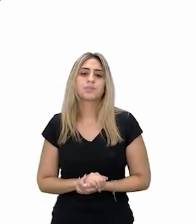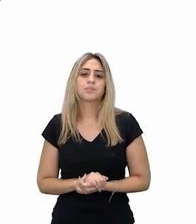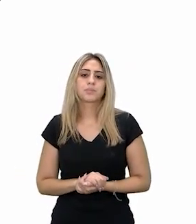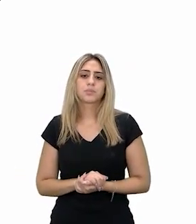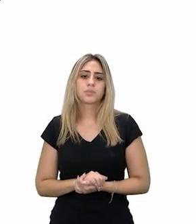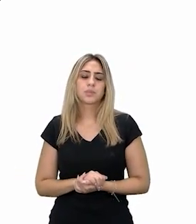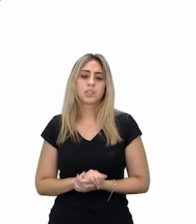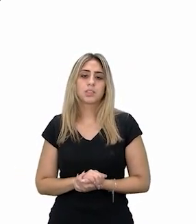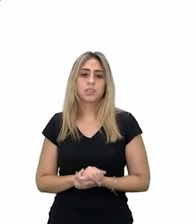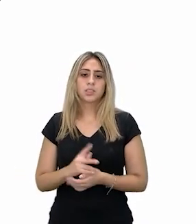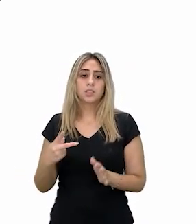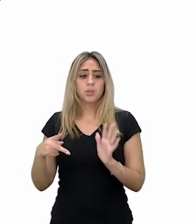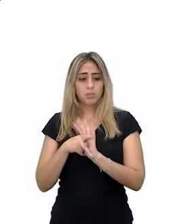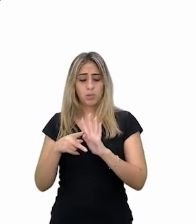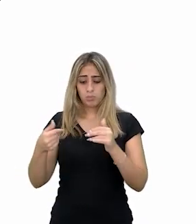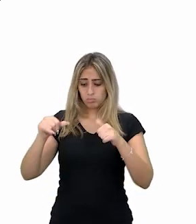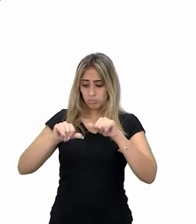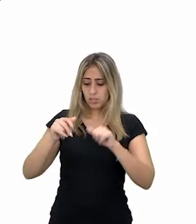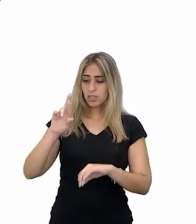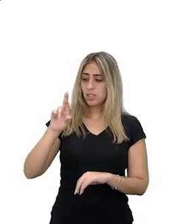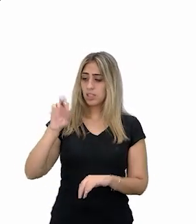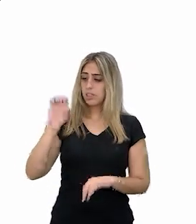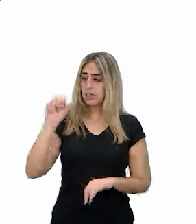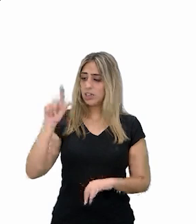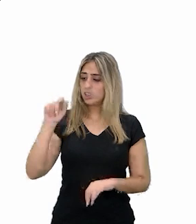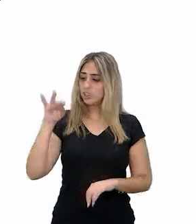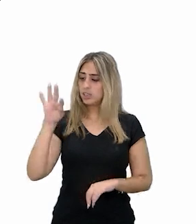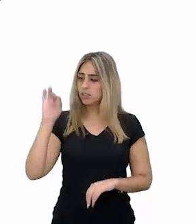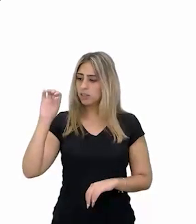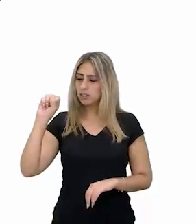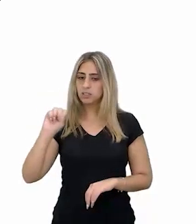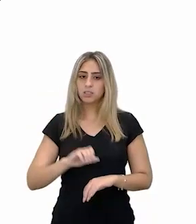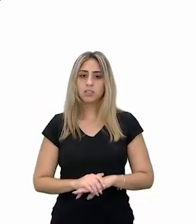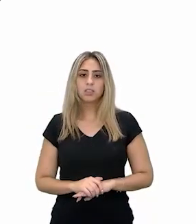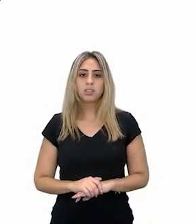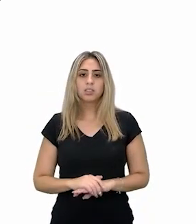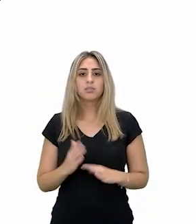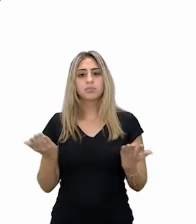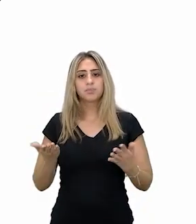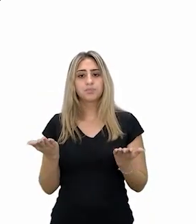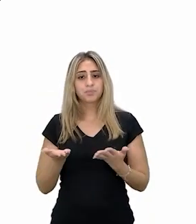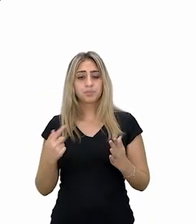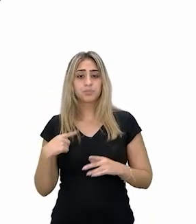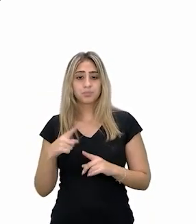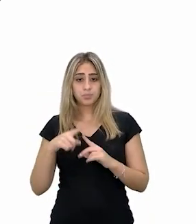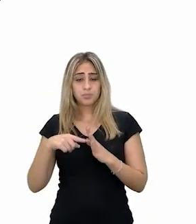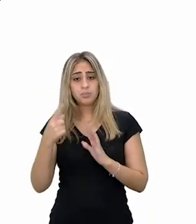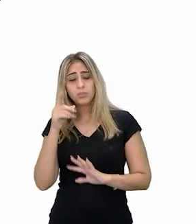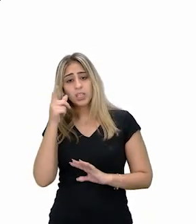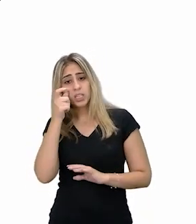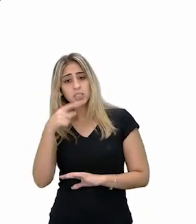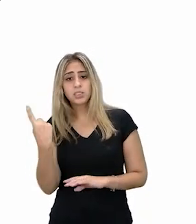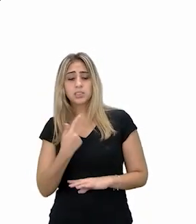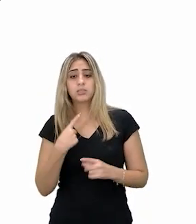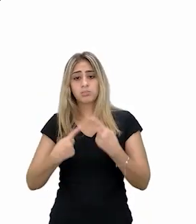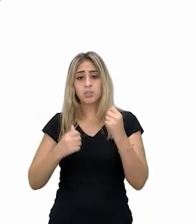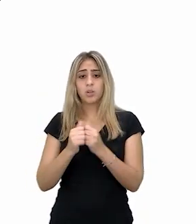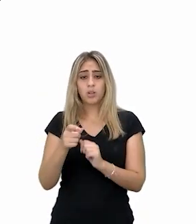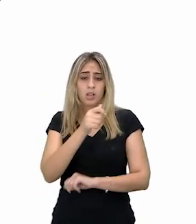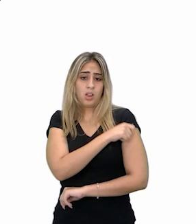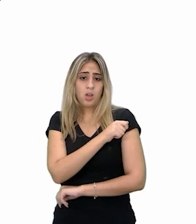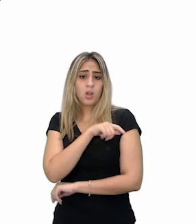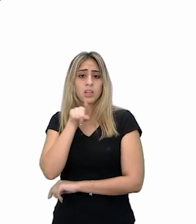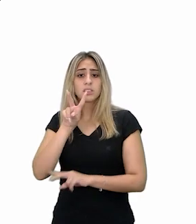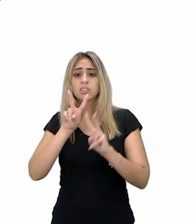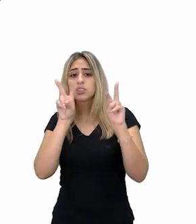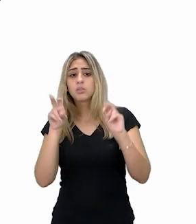de reagentes em produtos e de produtos em reagentes, tá bem? E aí é interessante também a gente discutir com os estudantes esse